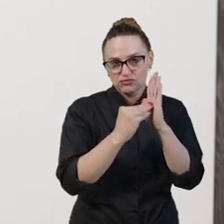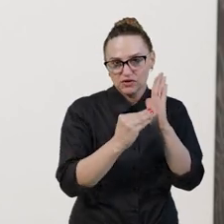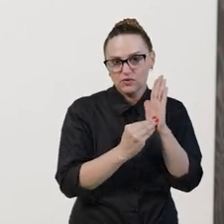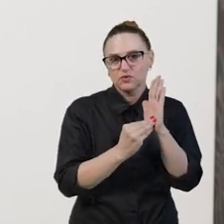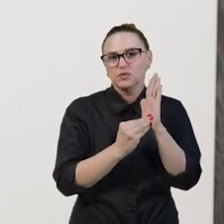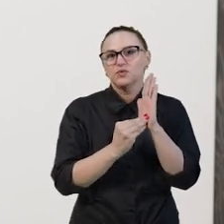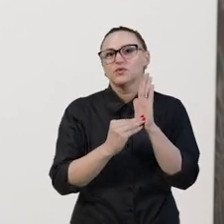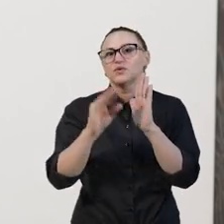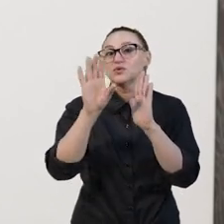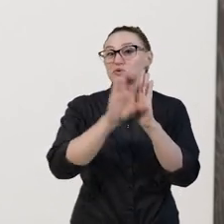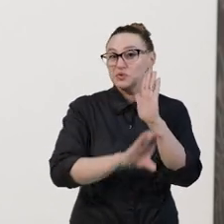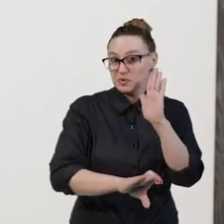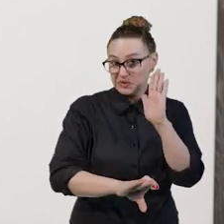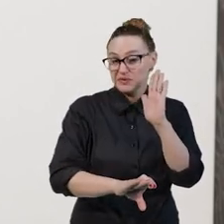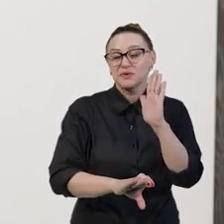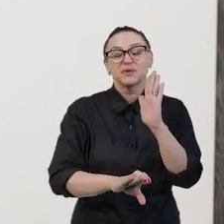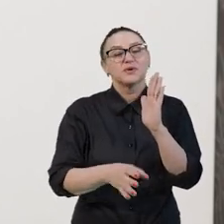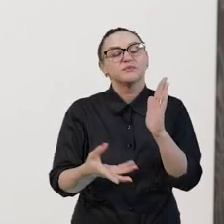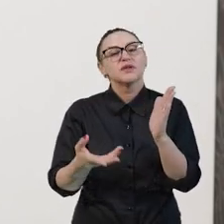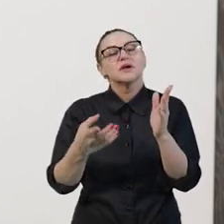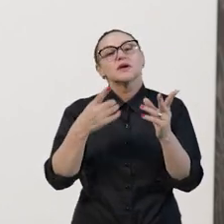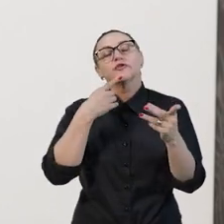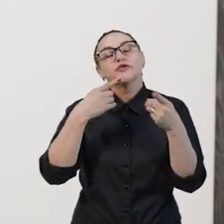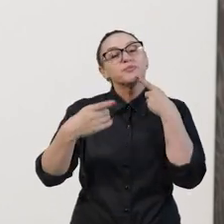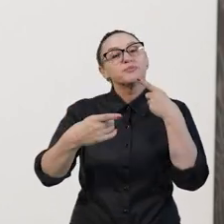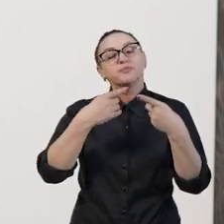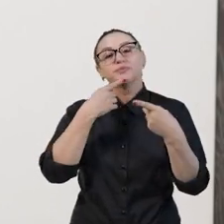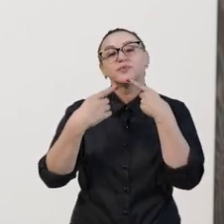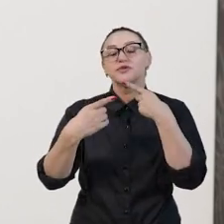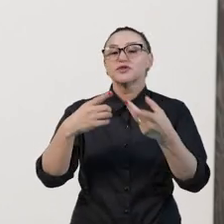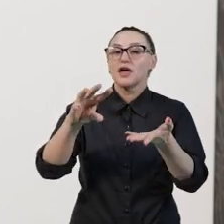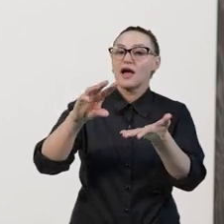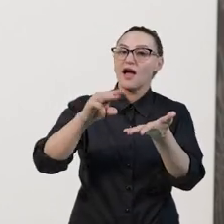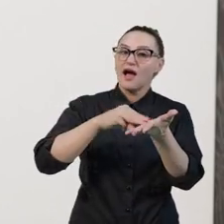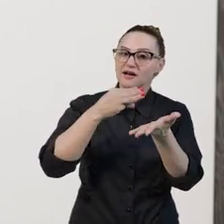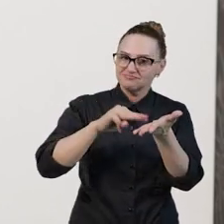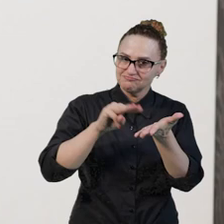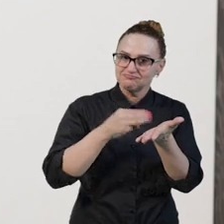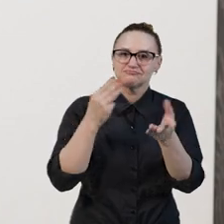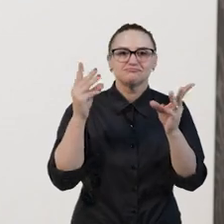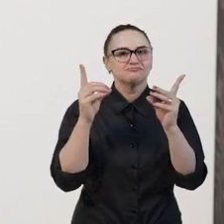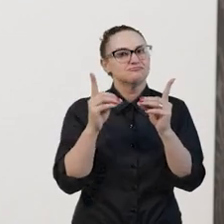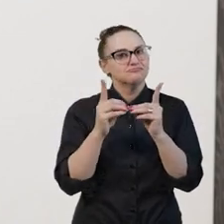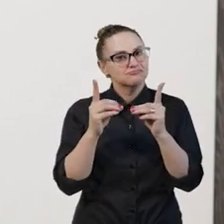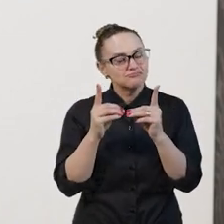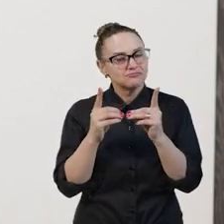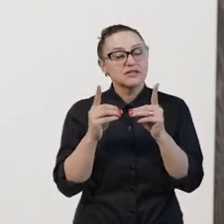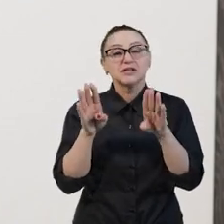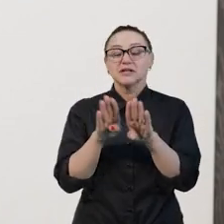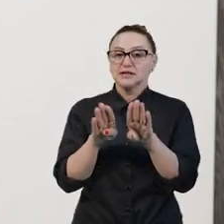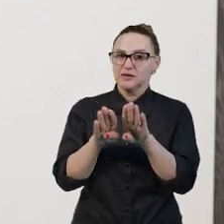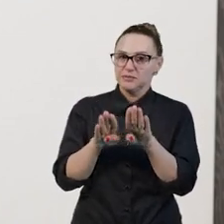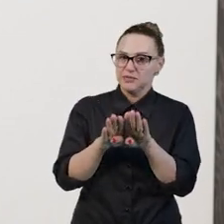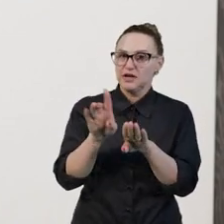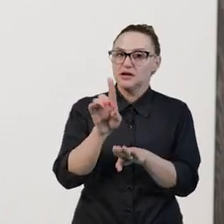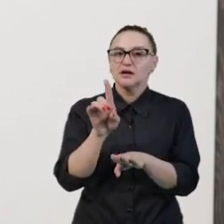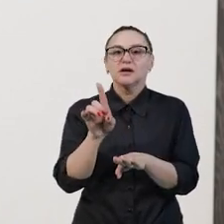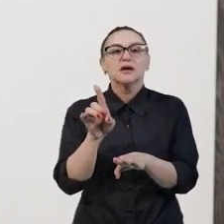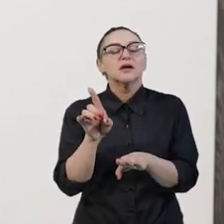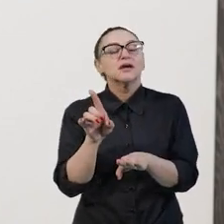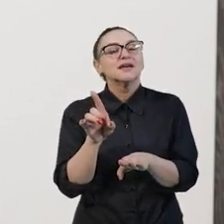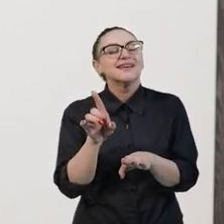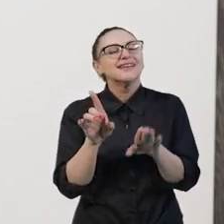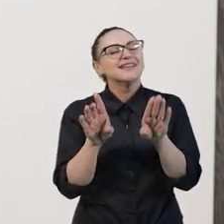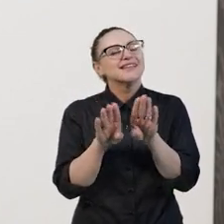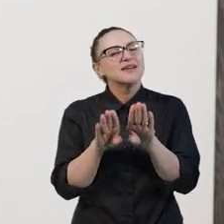vocês discutirão e aprenderão sobre metodologias de ensino e recursos didáticos e também não menos importante